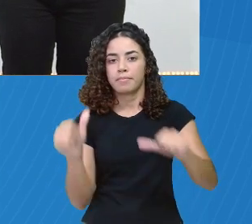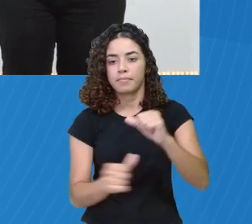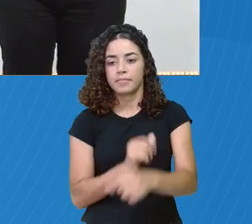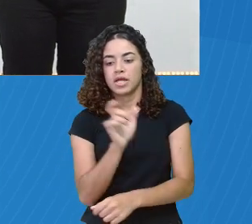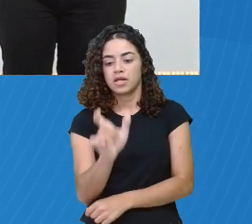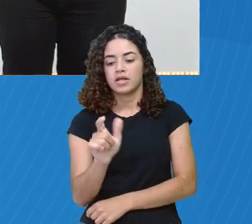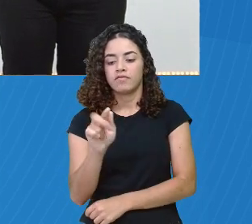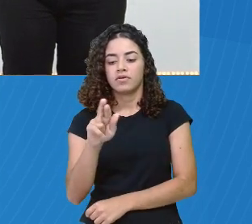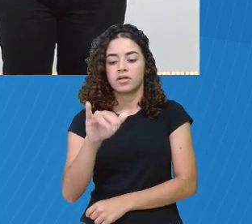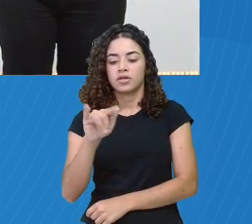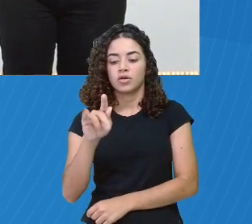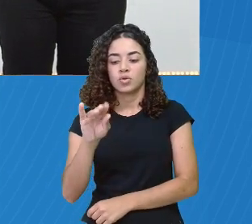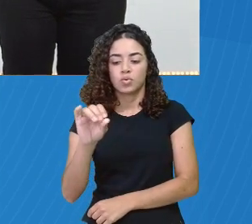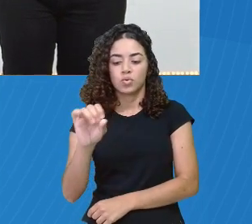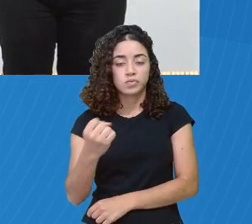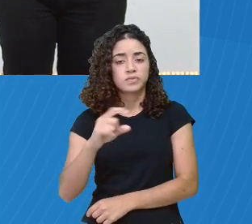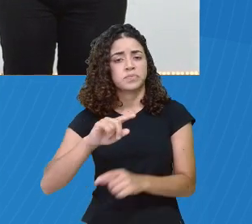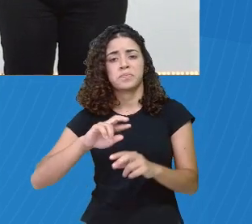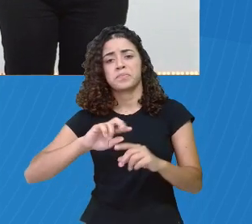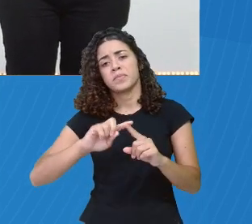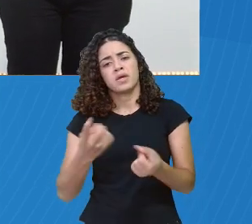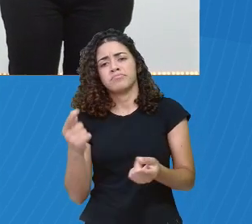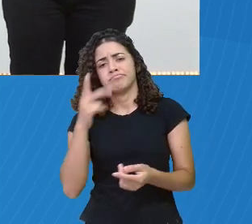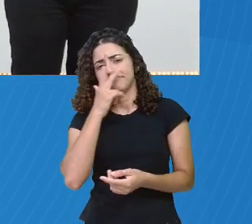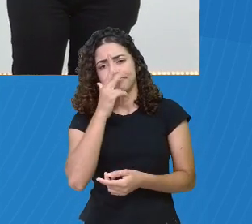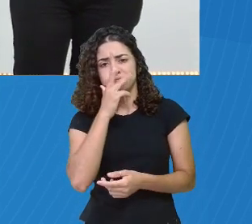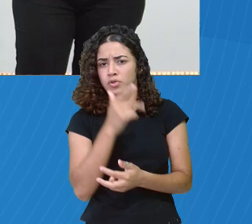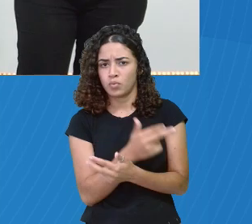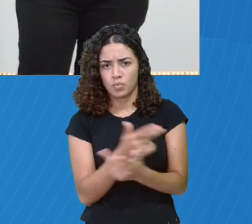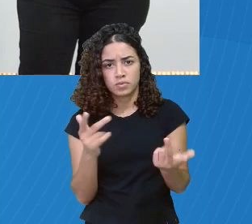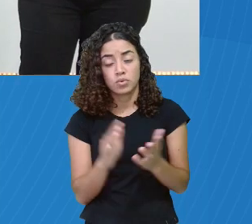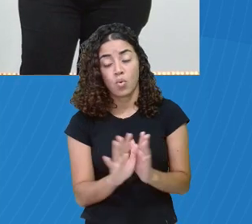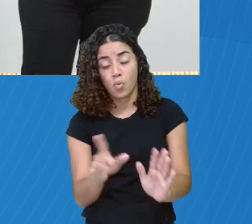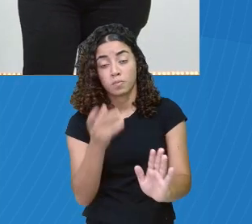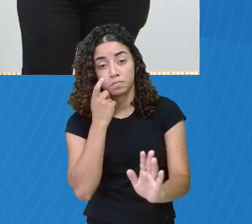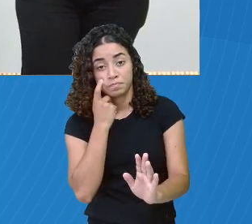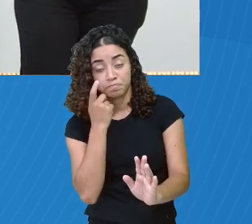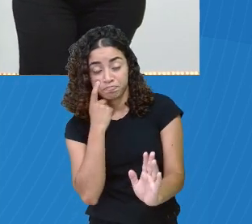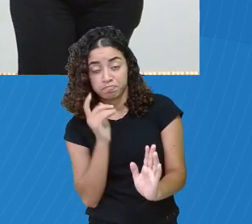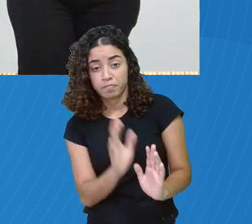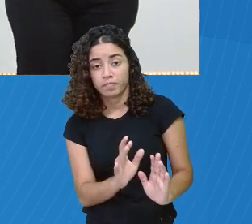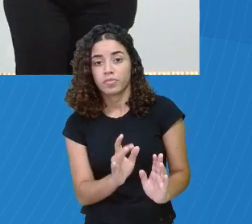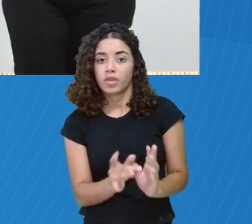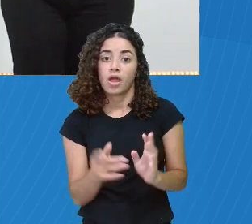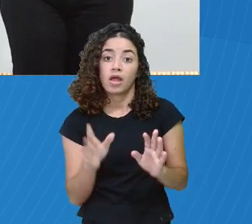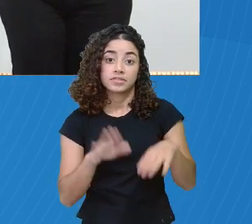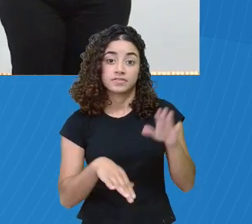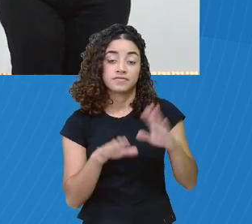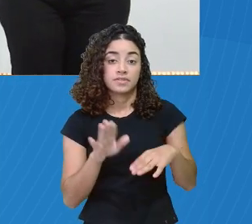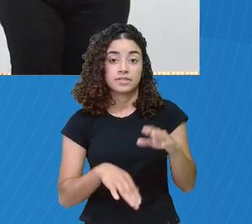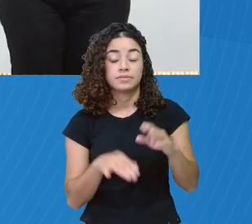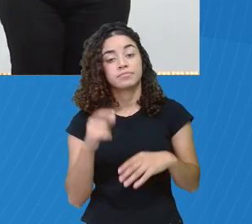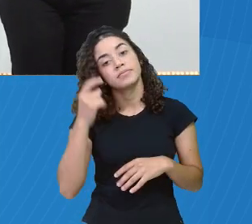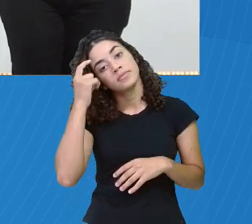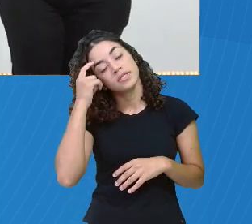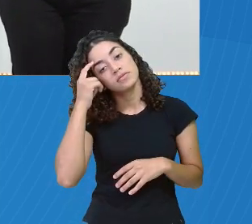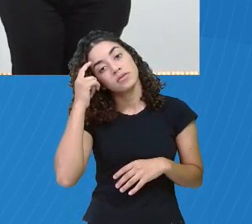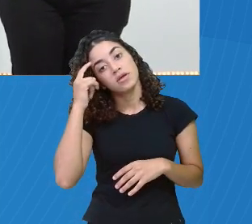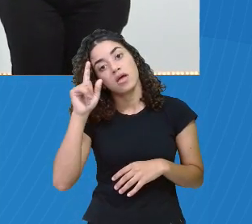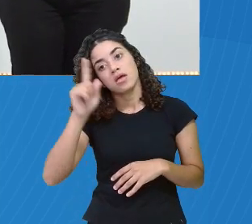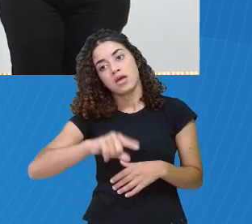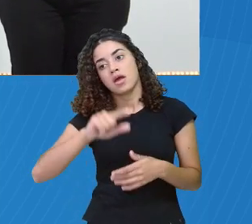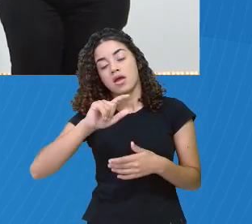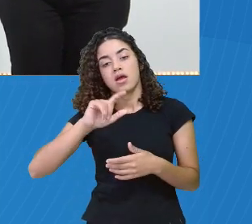griot, mas é a mesma coisa, tá certo, gente? Lembrando, muita gente confunde a África com um país. A